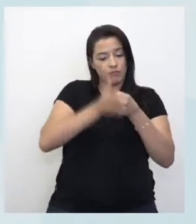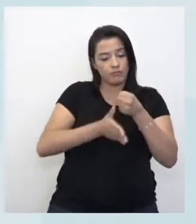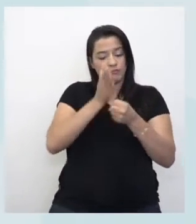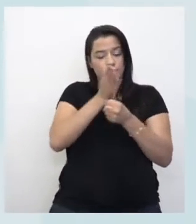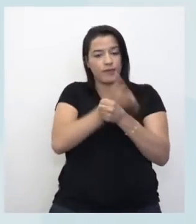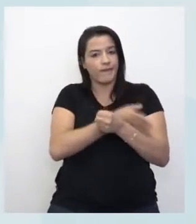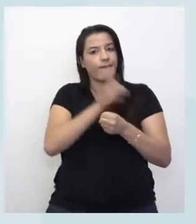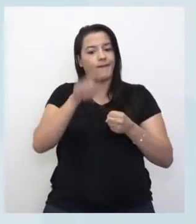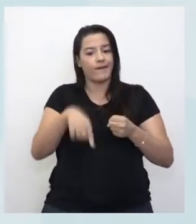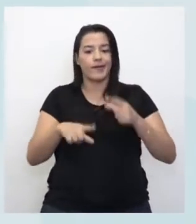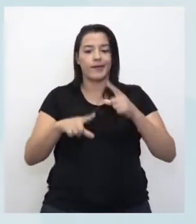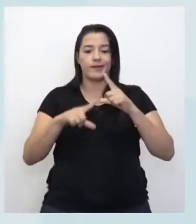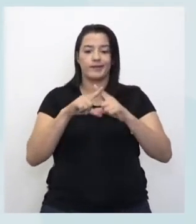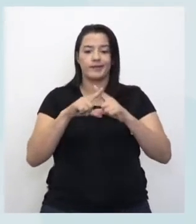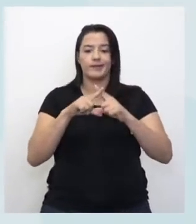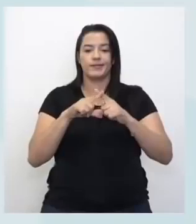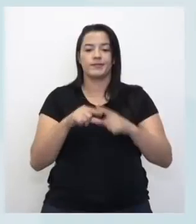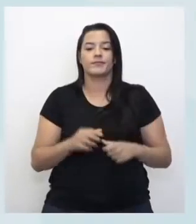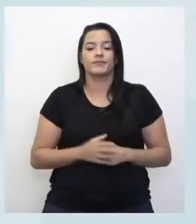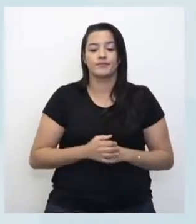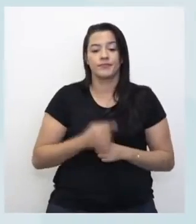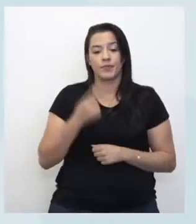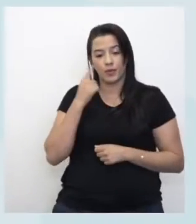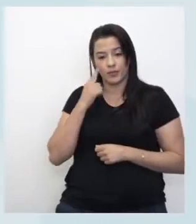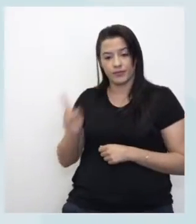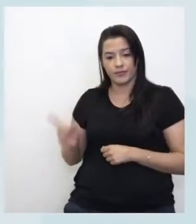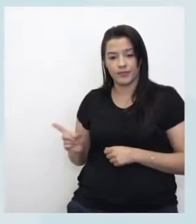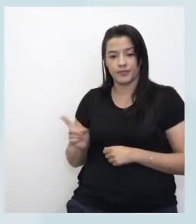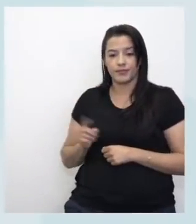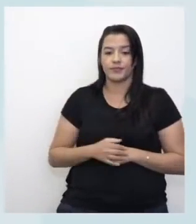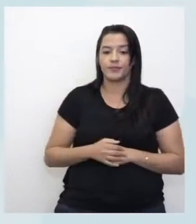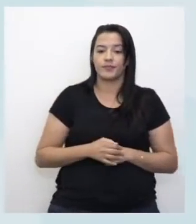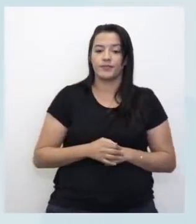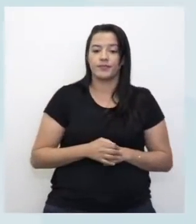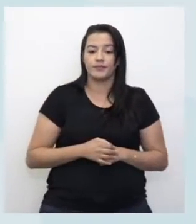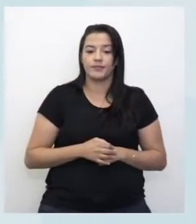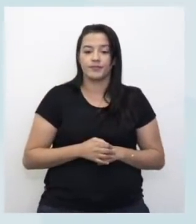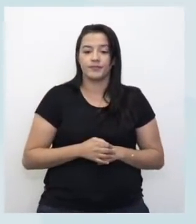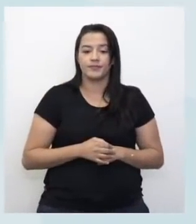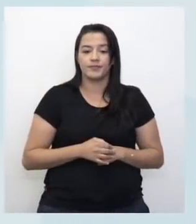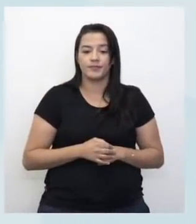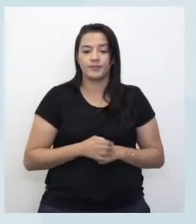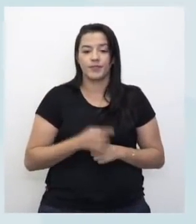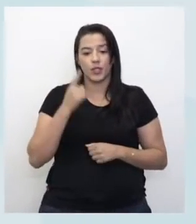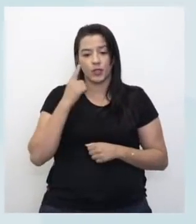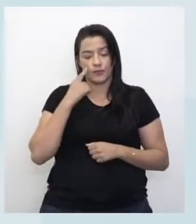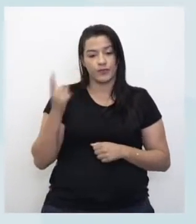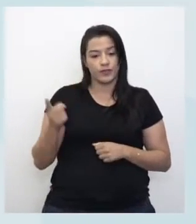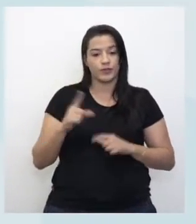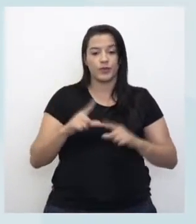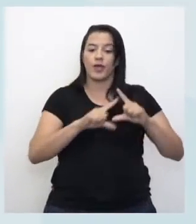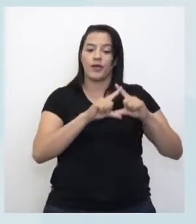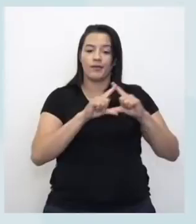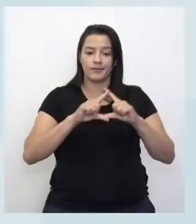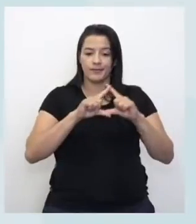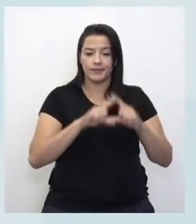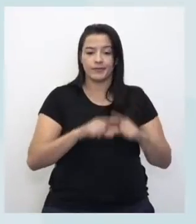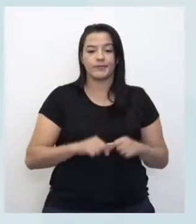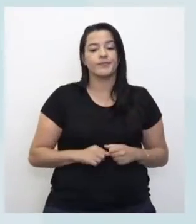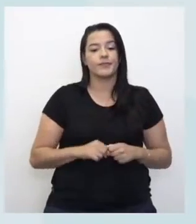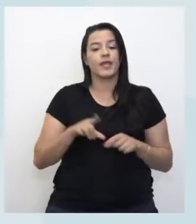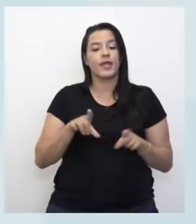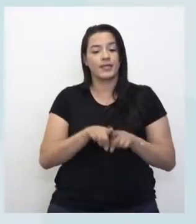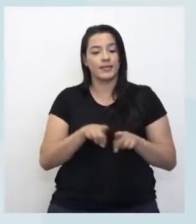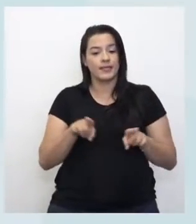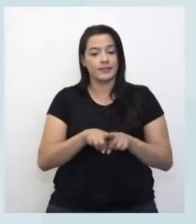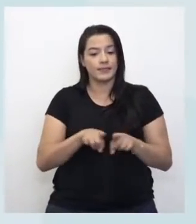retângulos, como este aqui, por exemplo. Como este, essa face lateral tem formato de retângulo. Esta